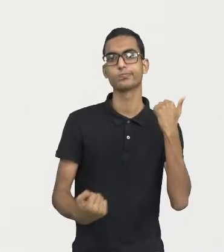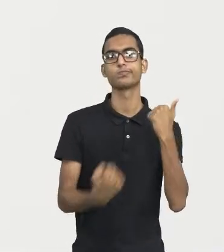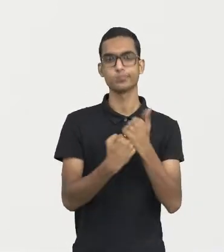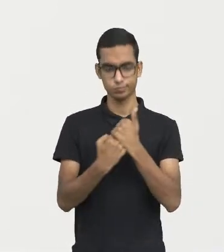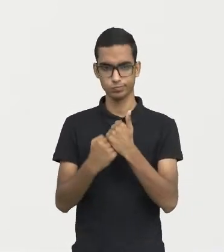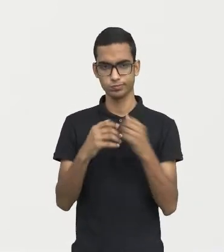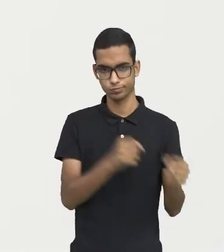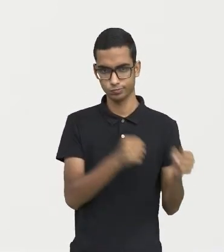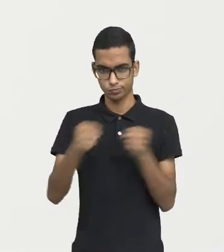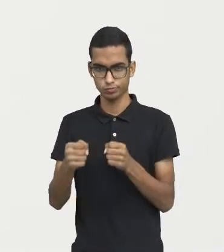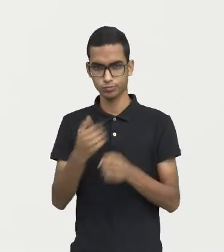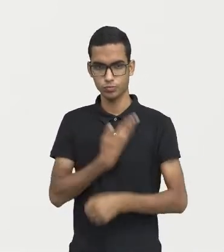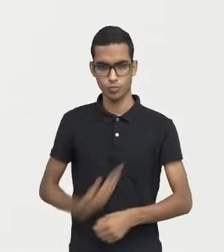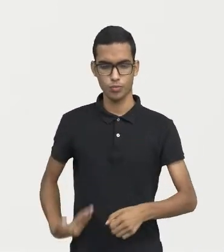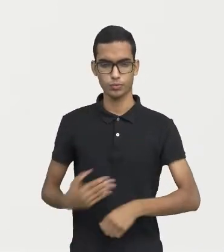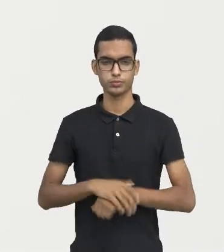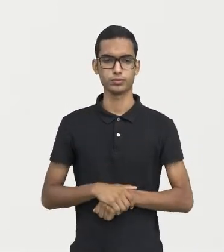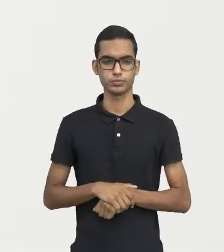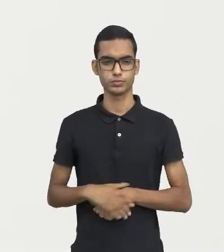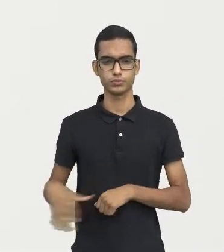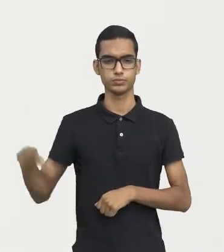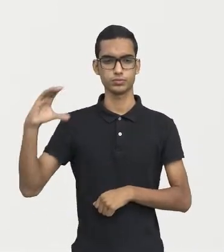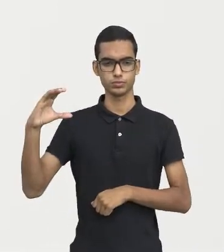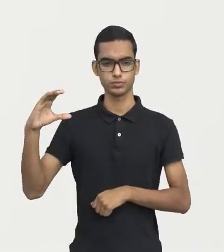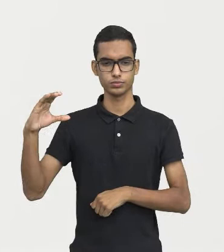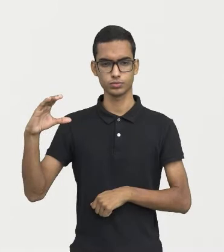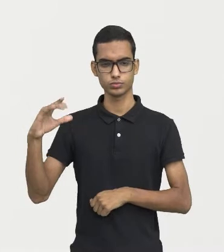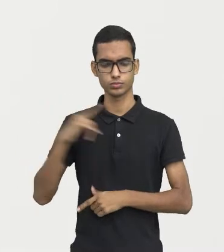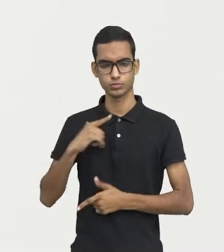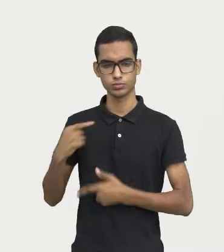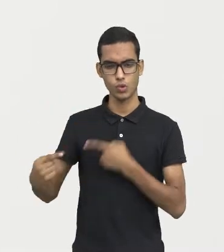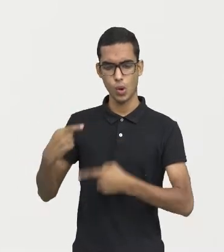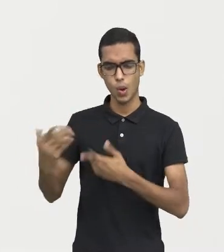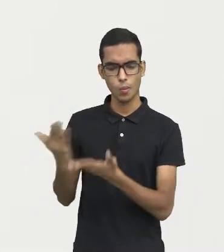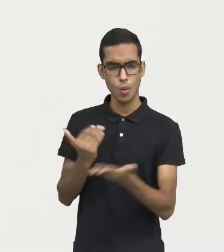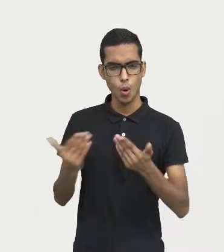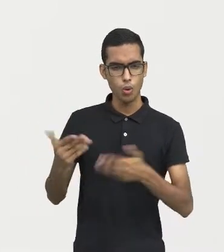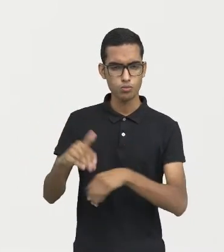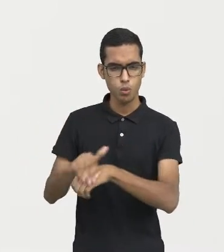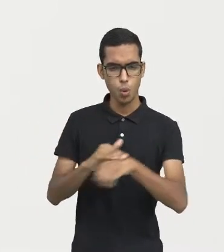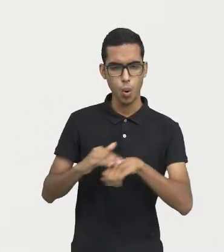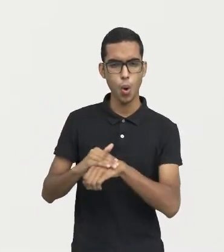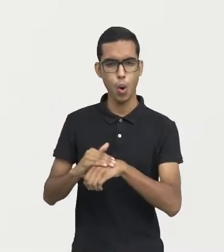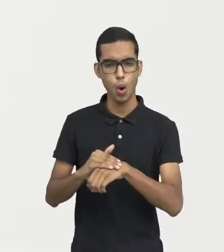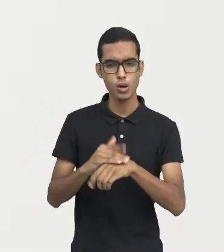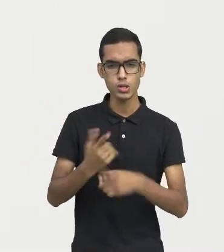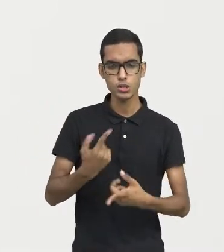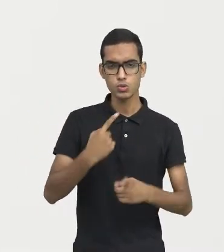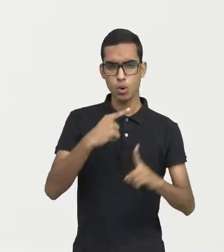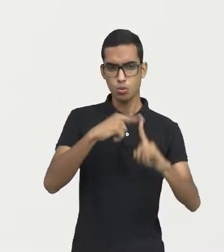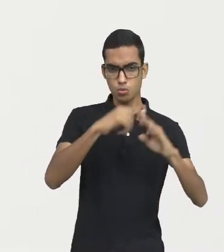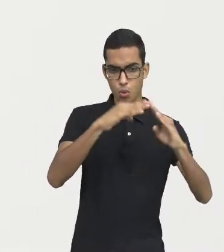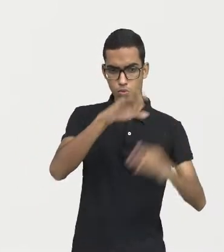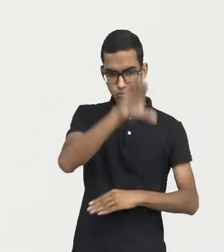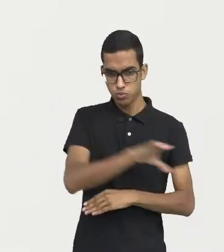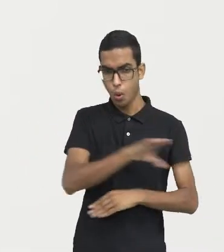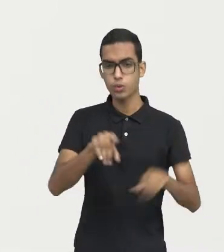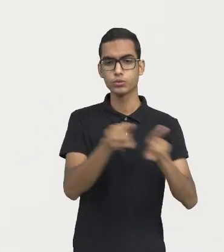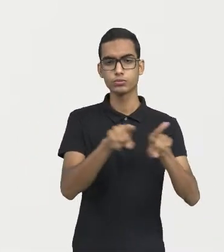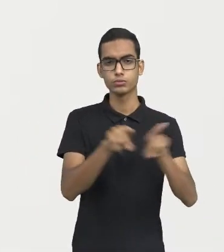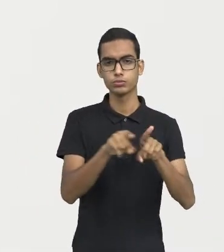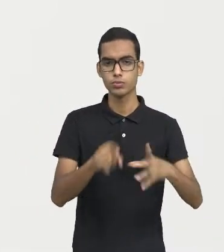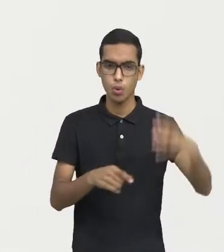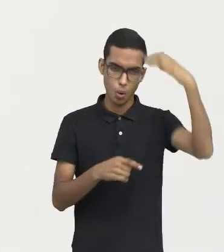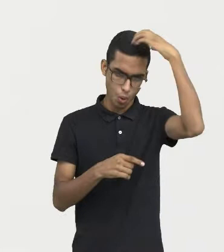Ó, a articulação política entre nobreza e clero contra a burguesia, não, porque a burguesia estava também ligada